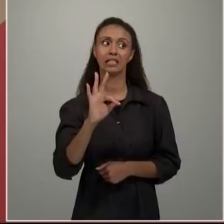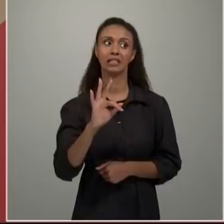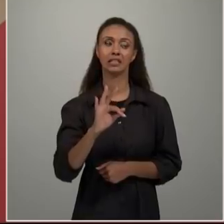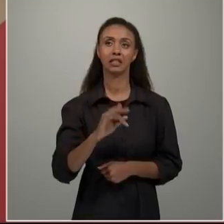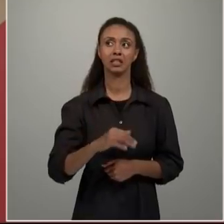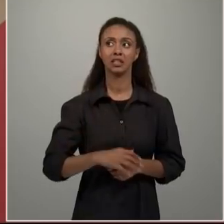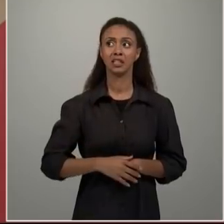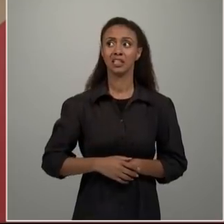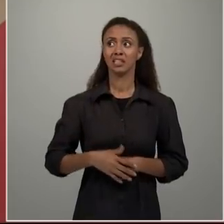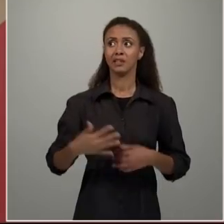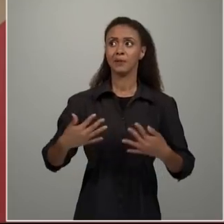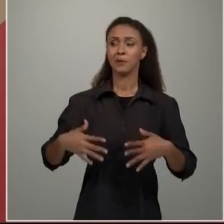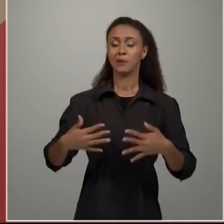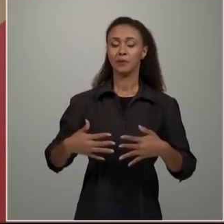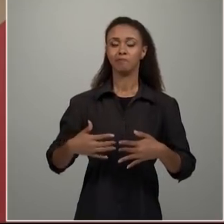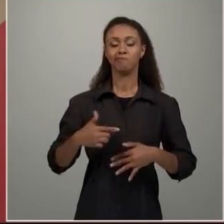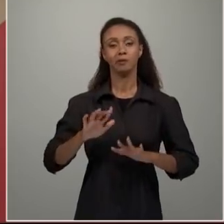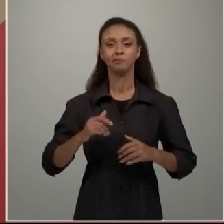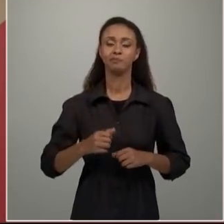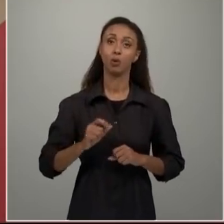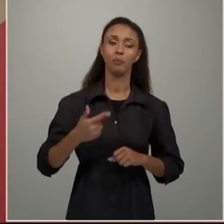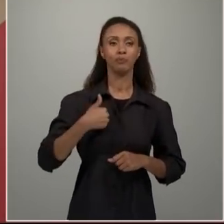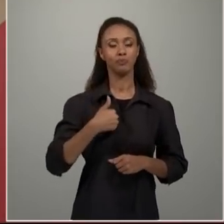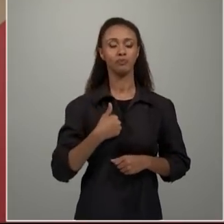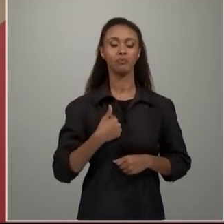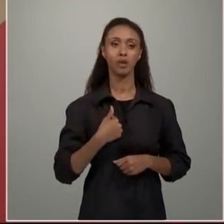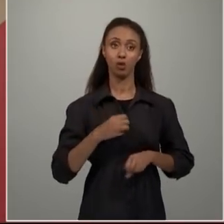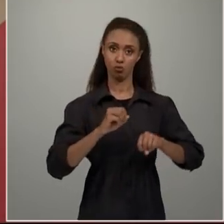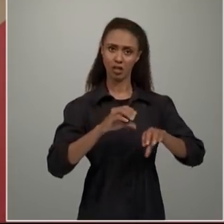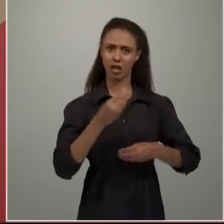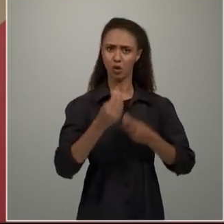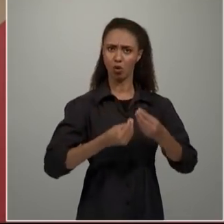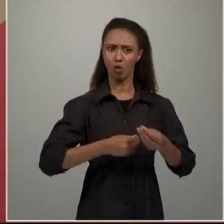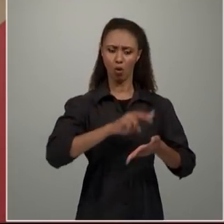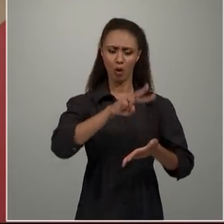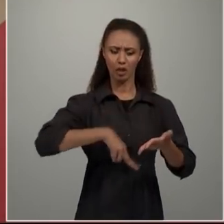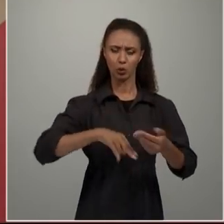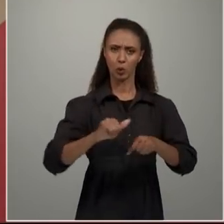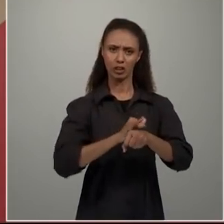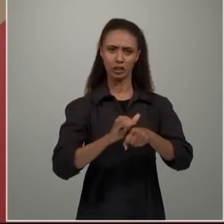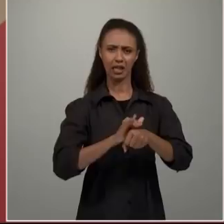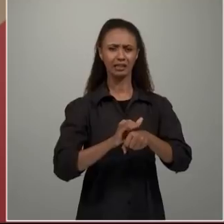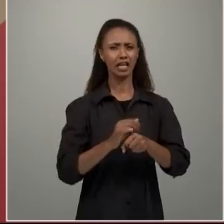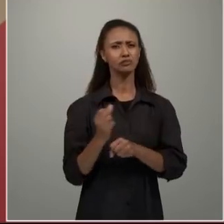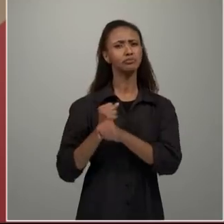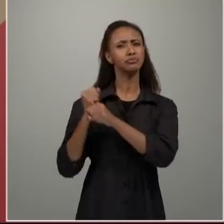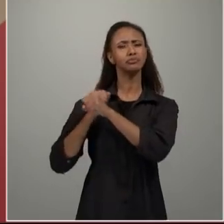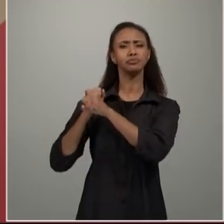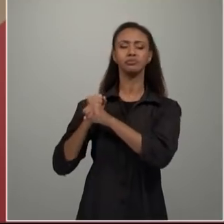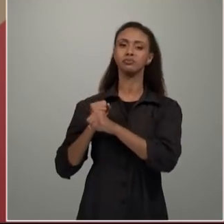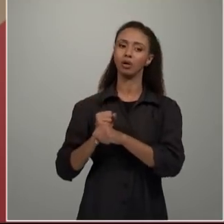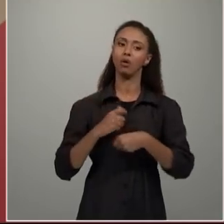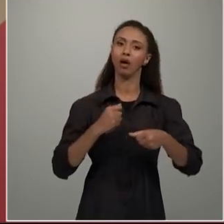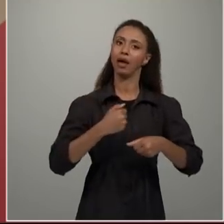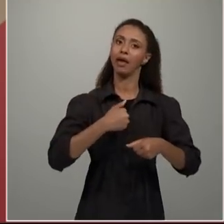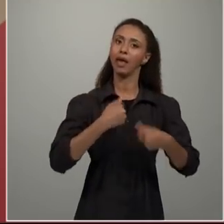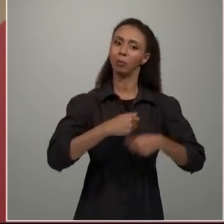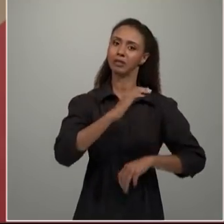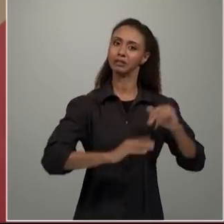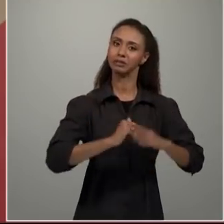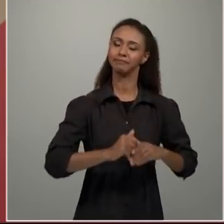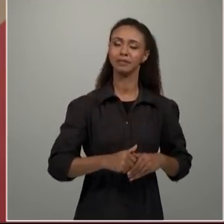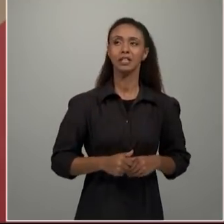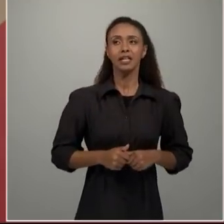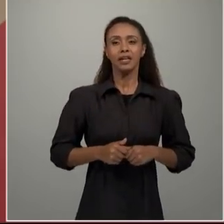cantar o que eu fiz foi bom eu dou aula de leitura instrumental anos isso vai ter que funcionar comigo fui eu na fé e na